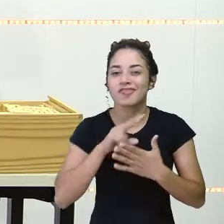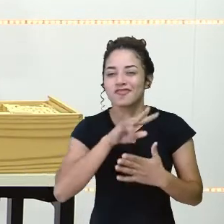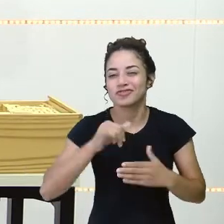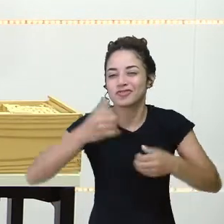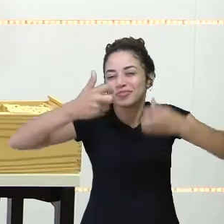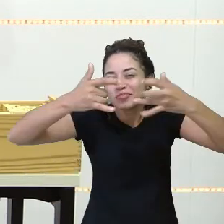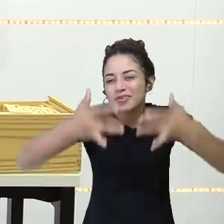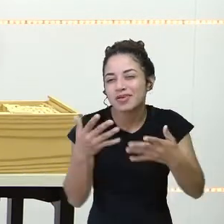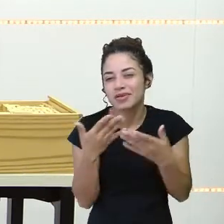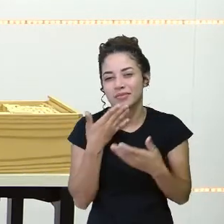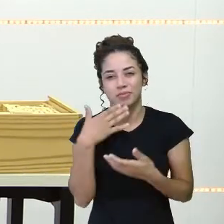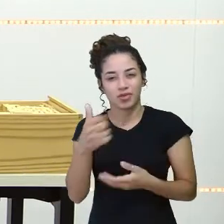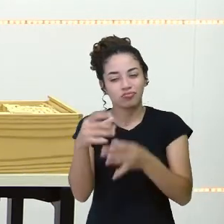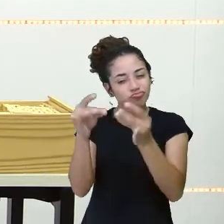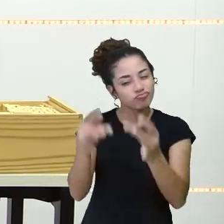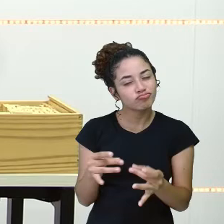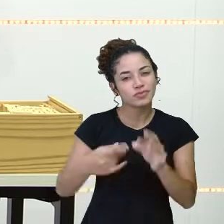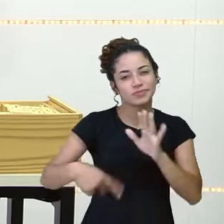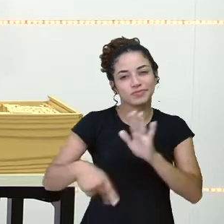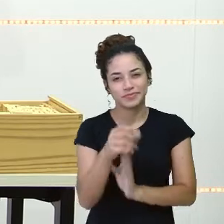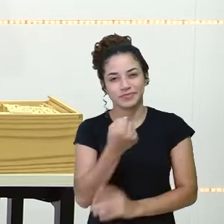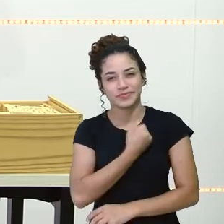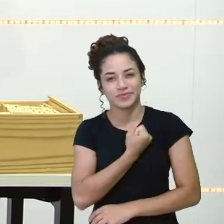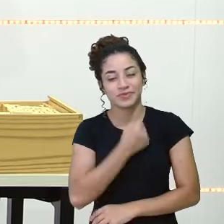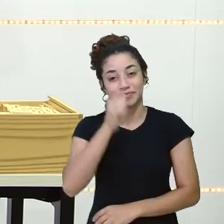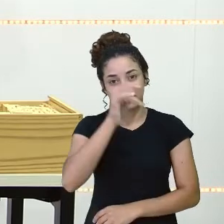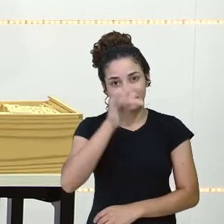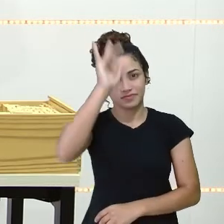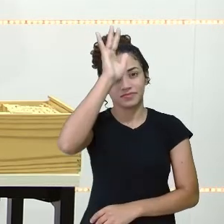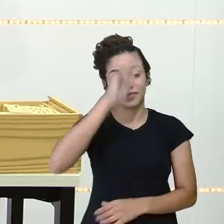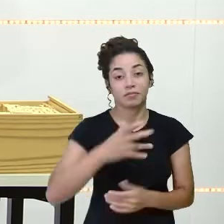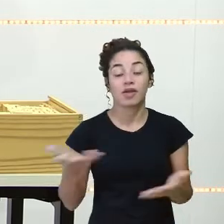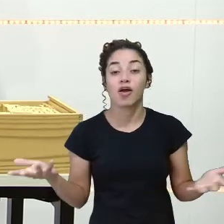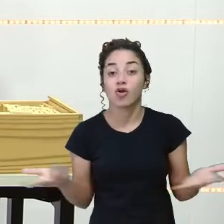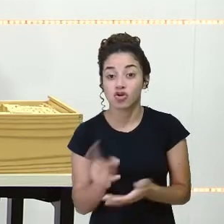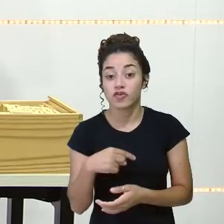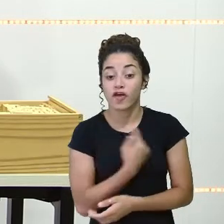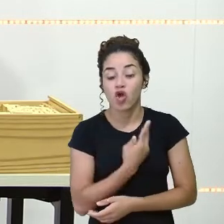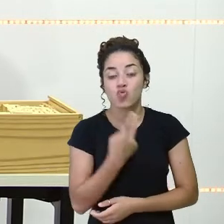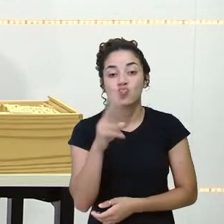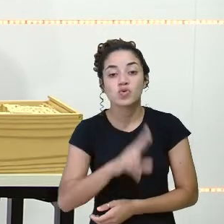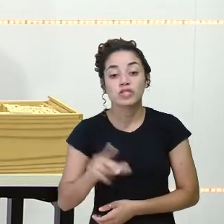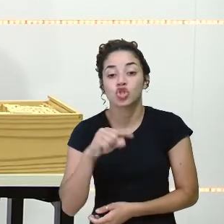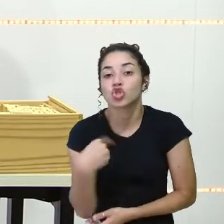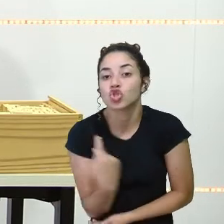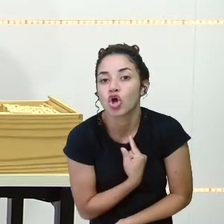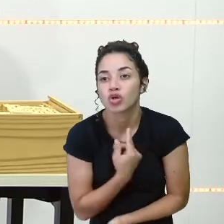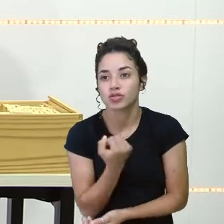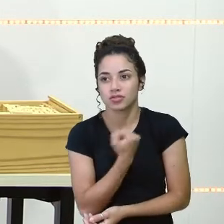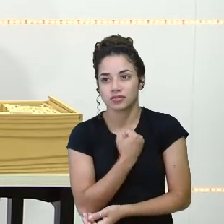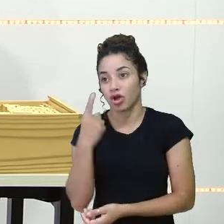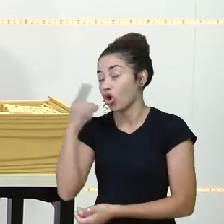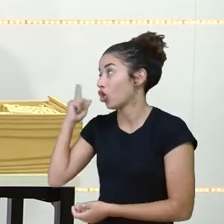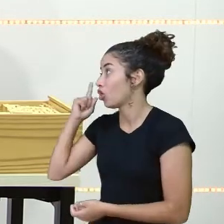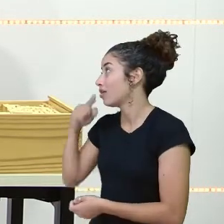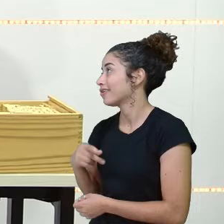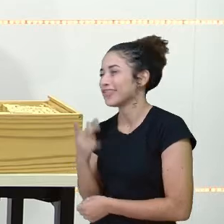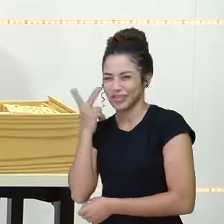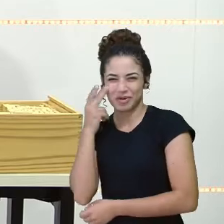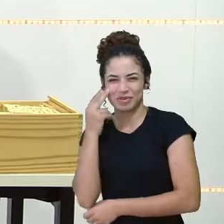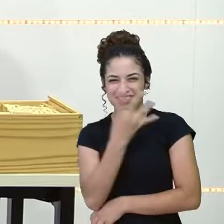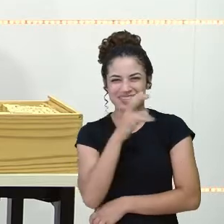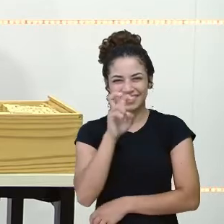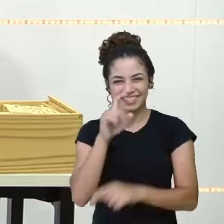explicar melhor essa questão dos números romanos. Mas vamos usar os nossos indo-arábicos, que são esses algarismos aí que vocês estão vendo, 45 mais